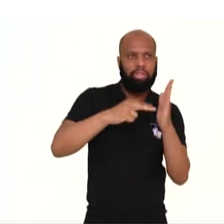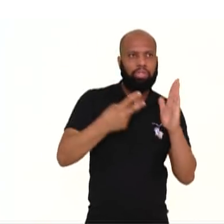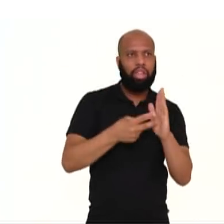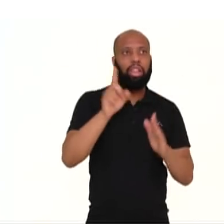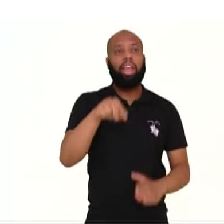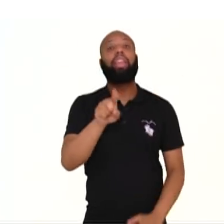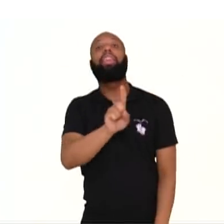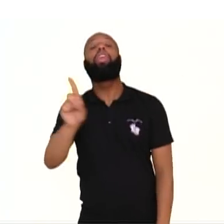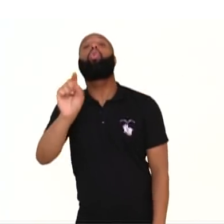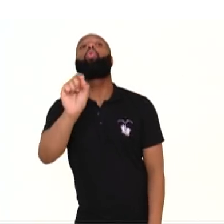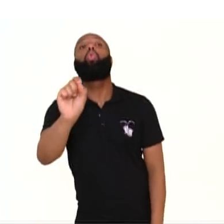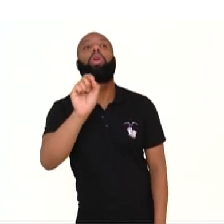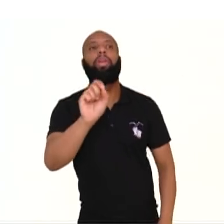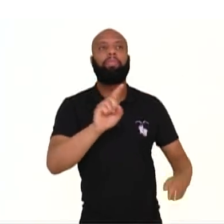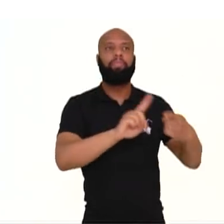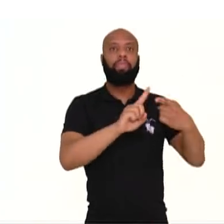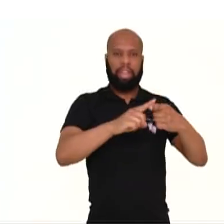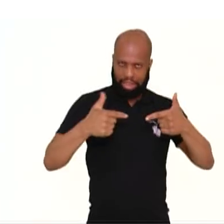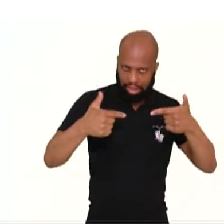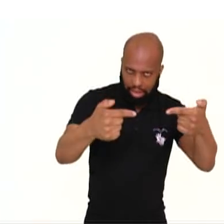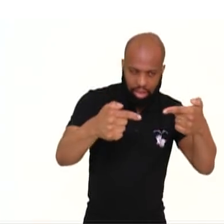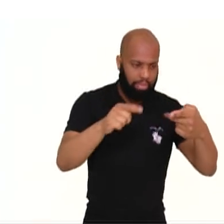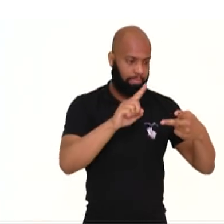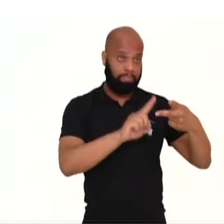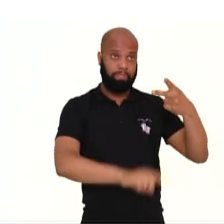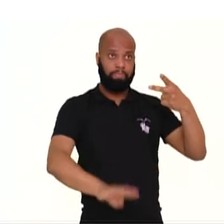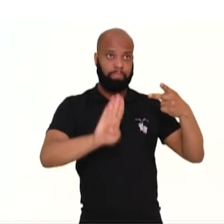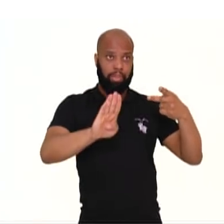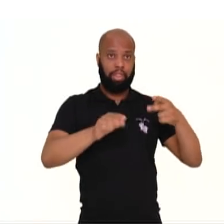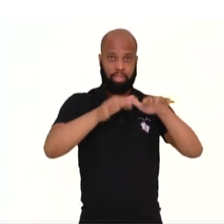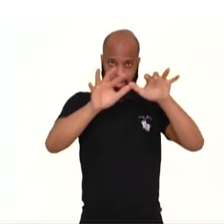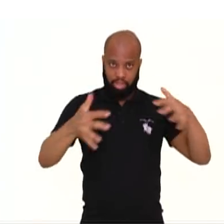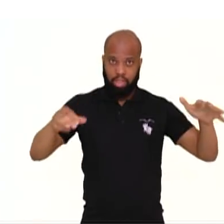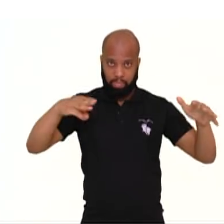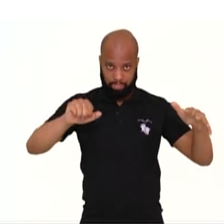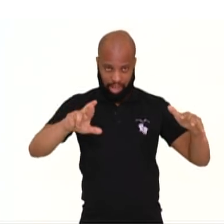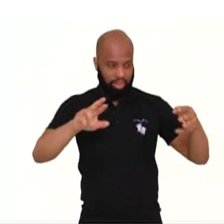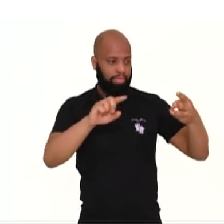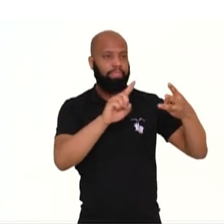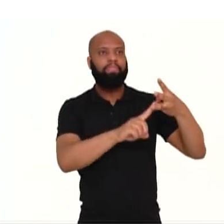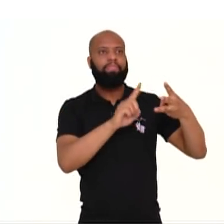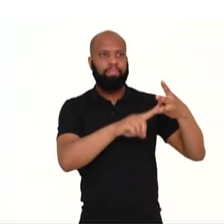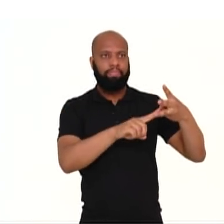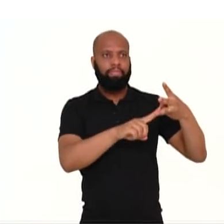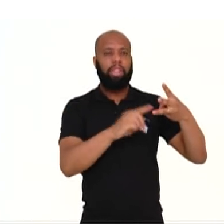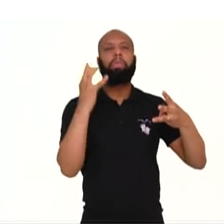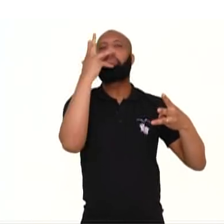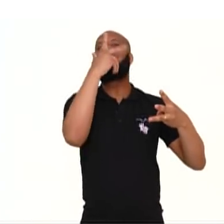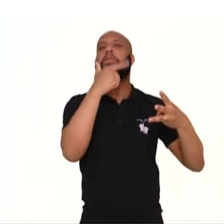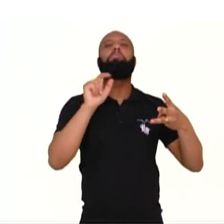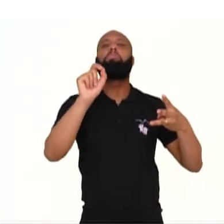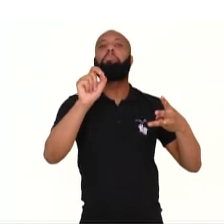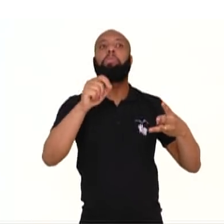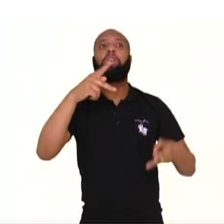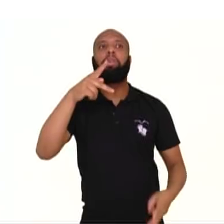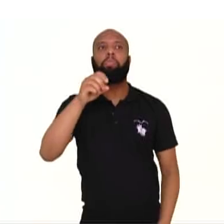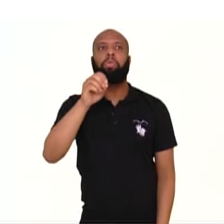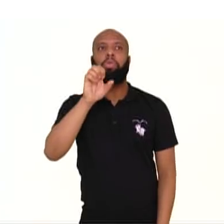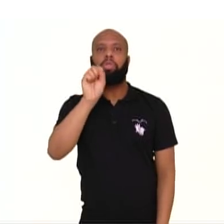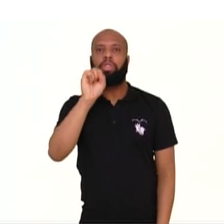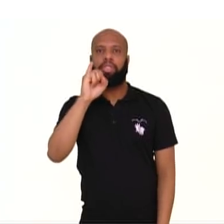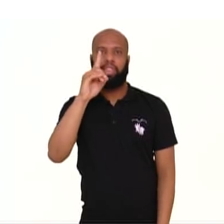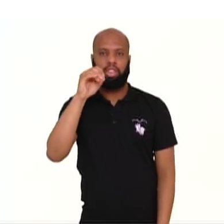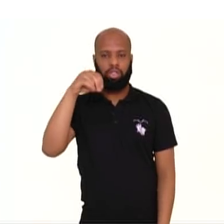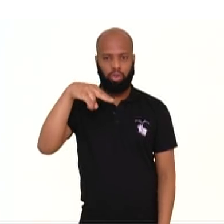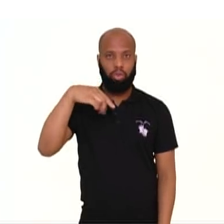era o deus. Letra A, da guerra. B, do mar. Ou C, da beleza.